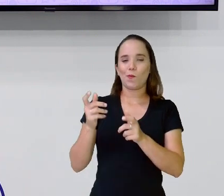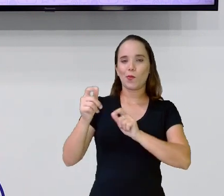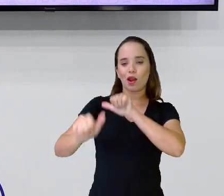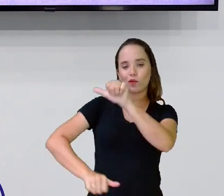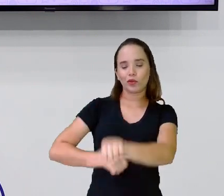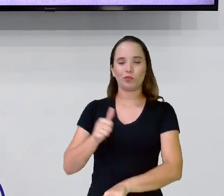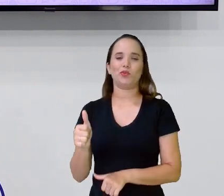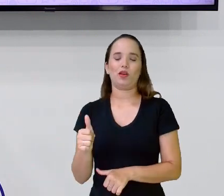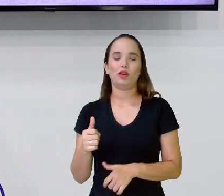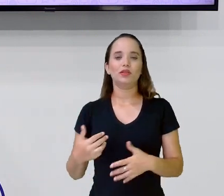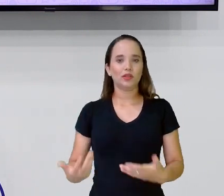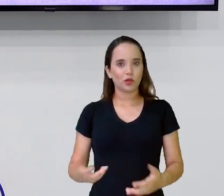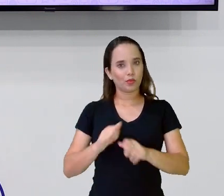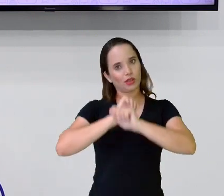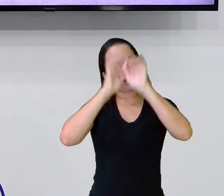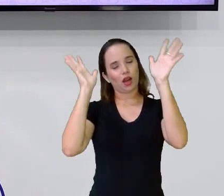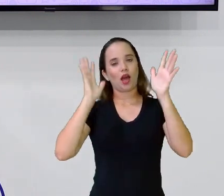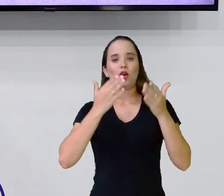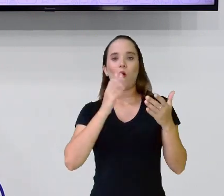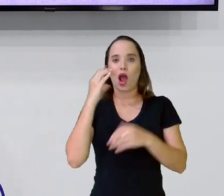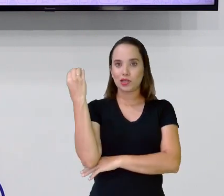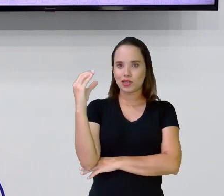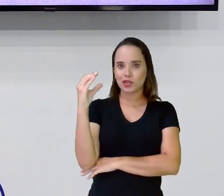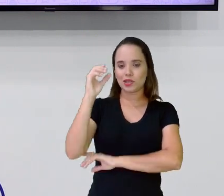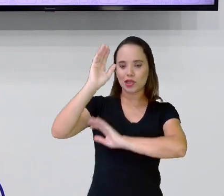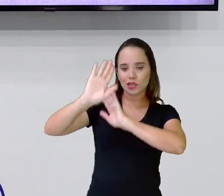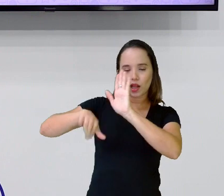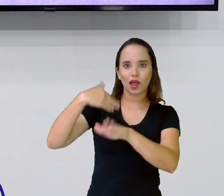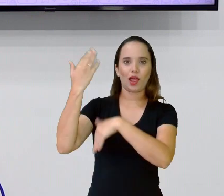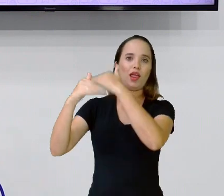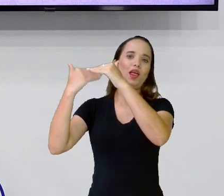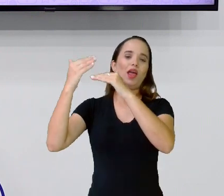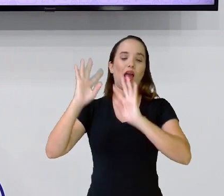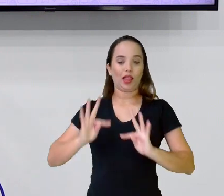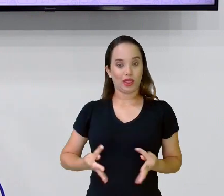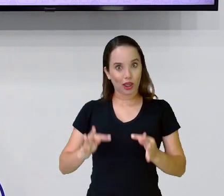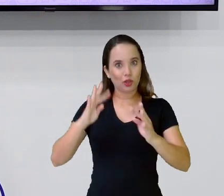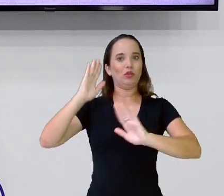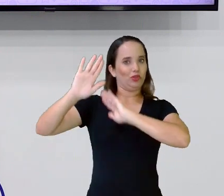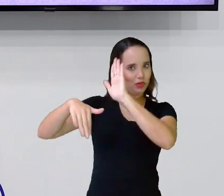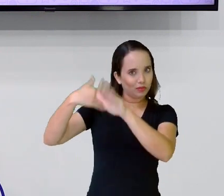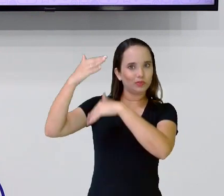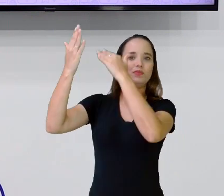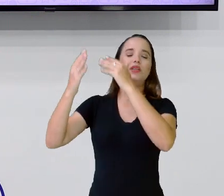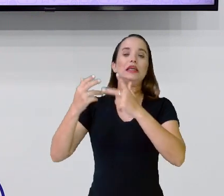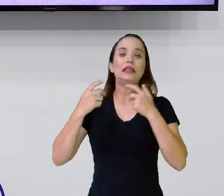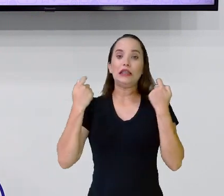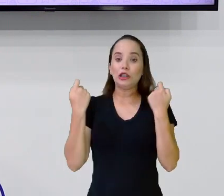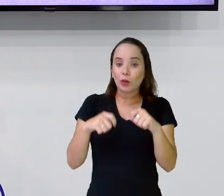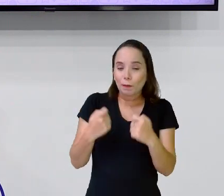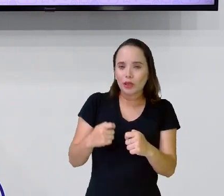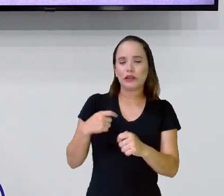gente evoluiu, as ciências evoluíram, as tecnologias mudaram, né, e as necessidades mudaram também,